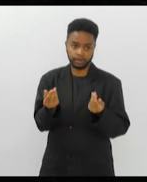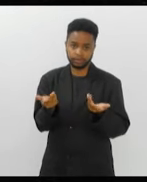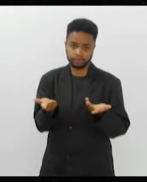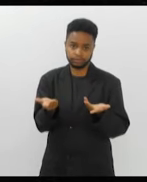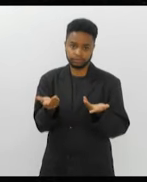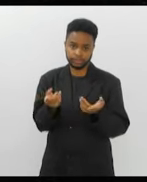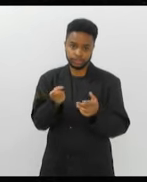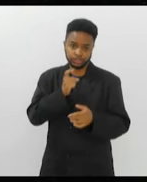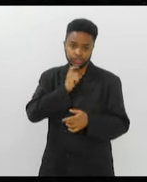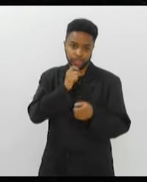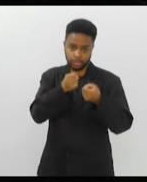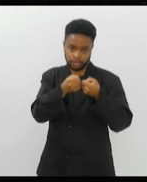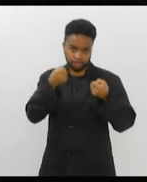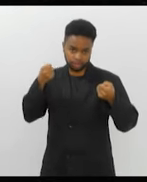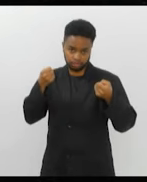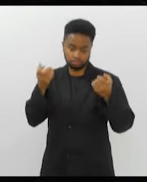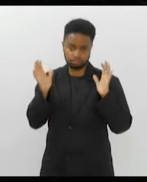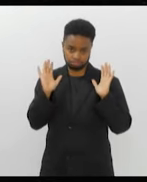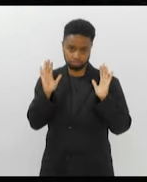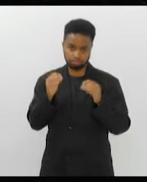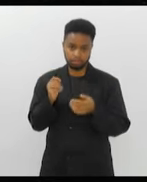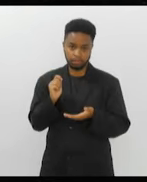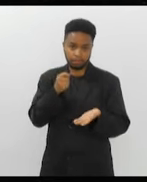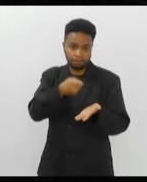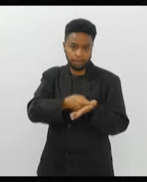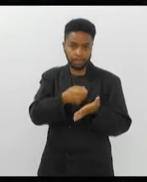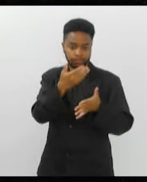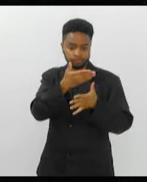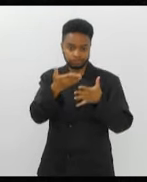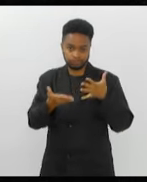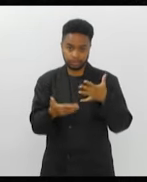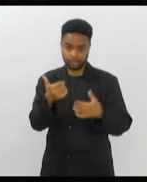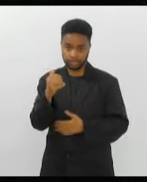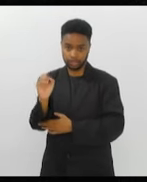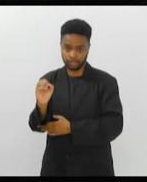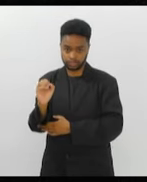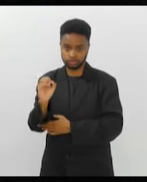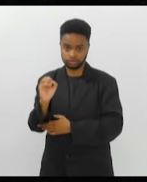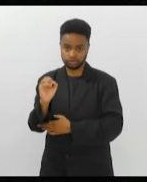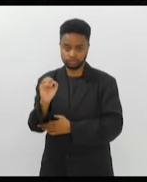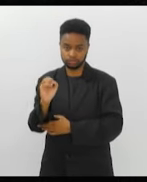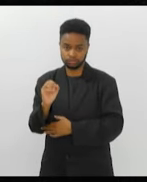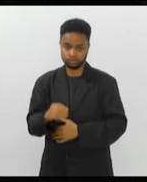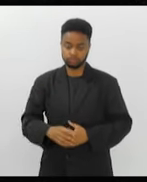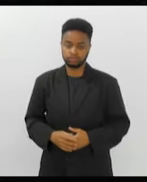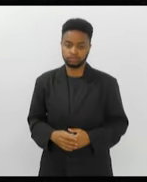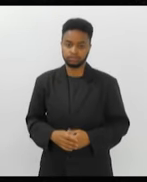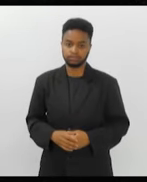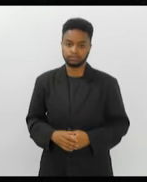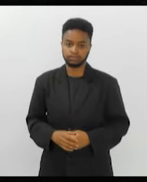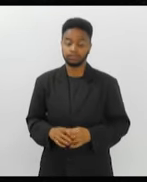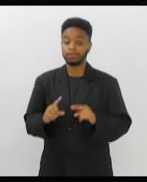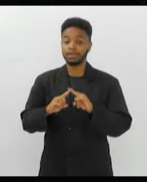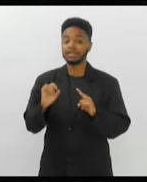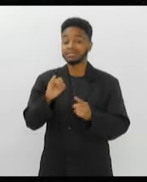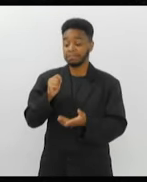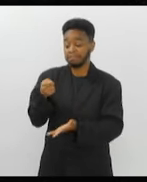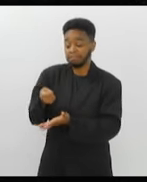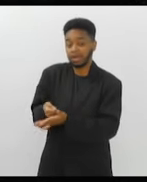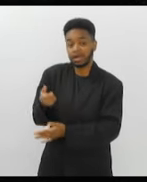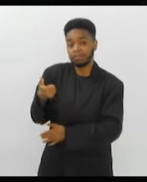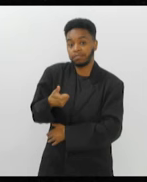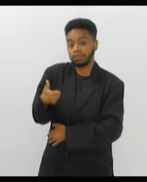uma geladeira em 10 prestações, deputado Val, você pagou a